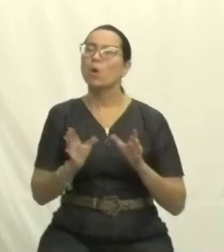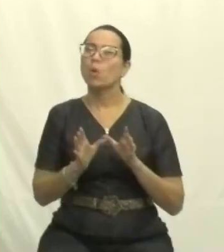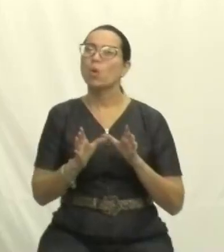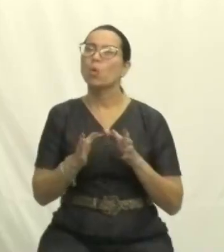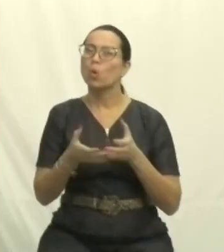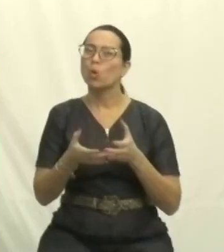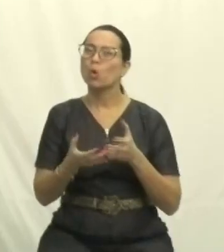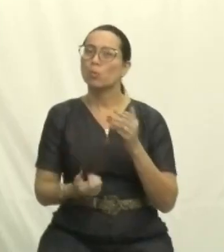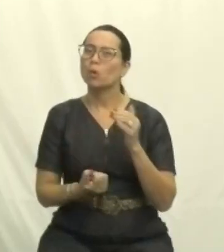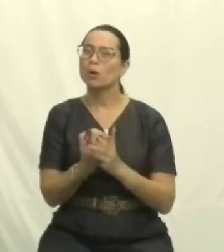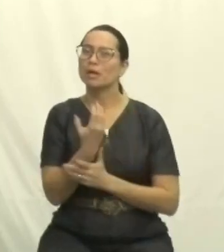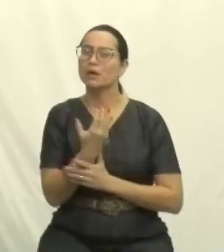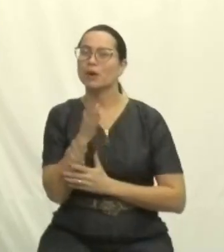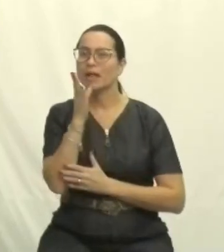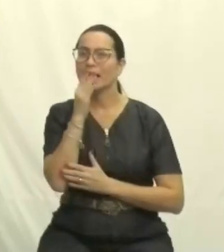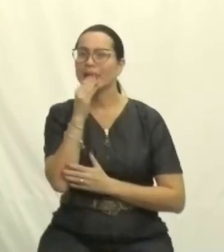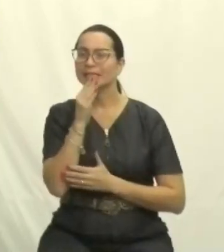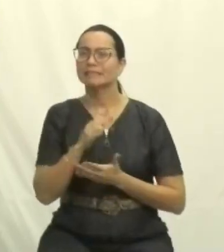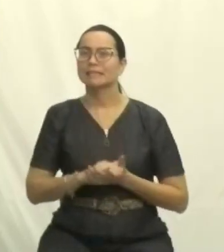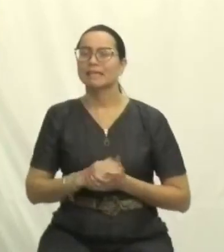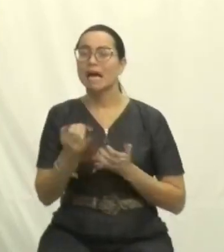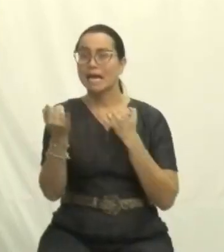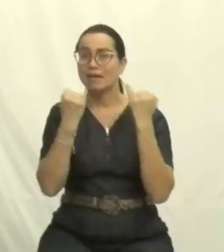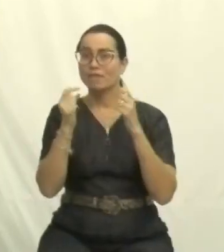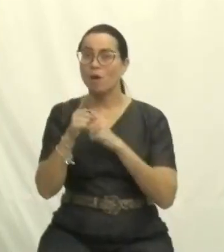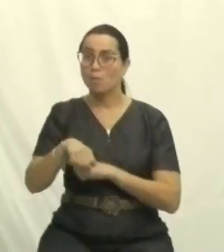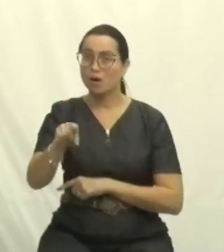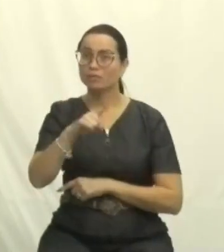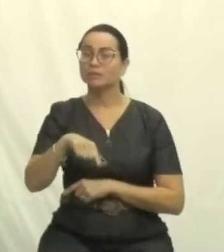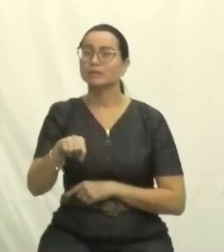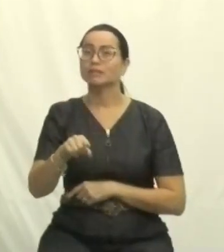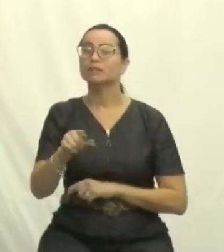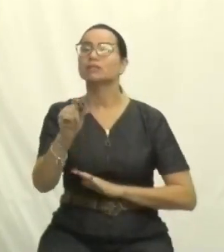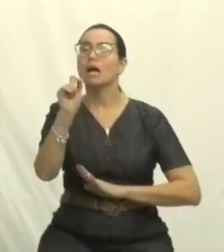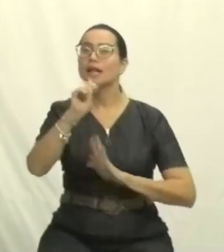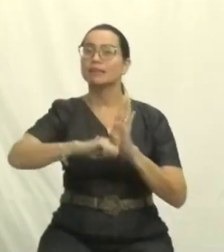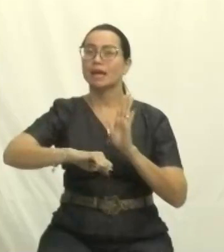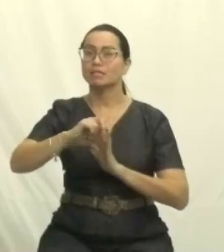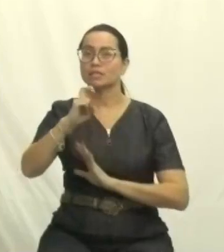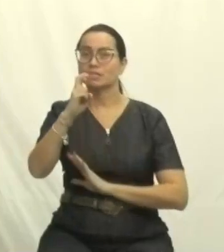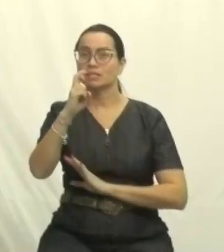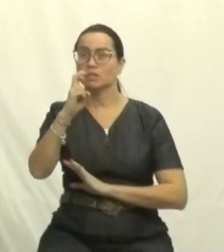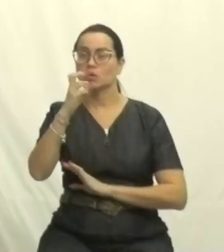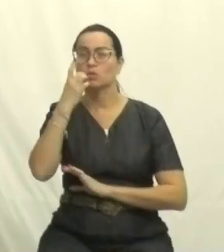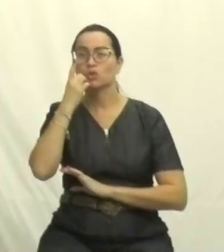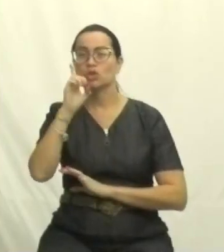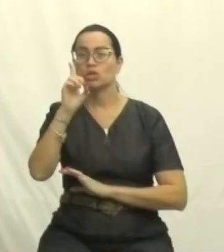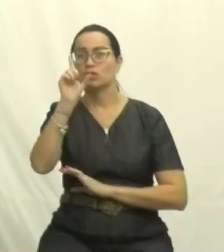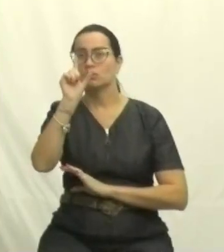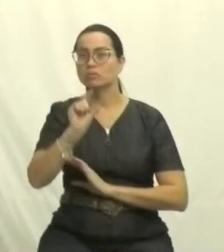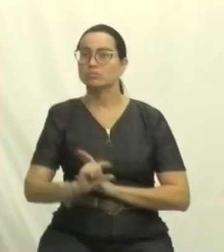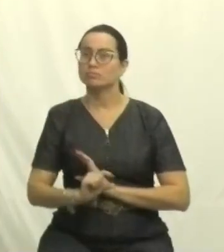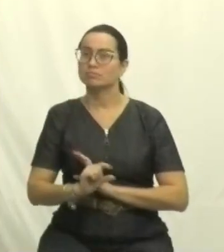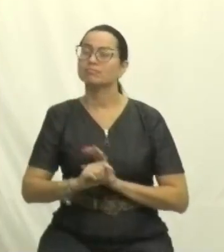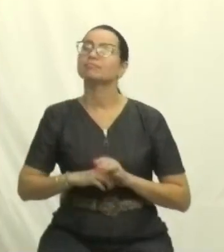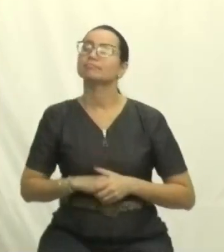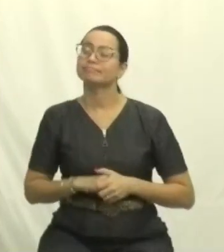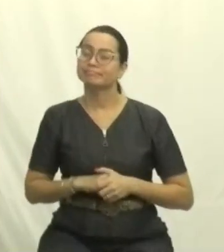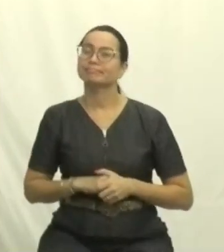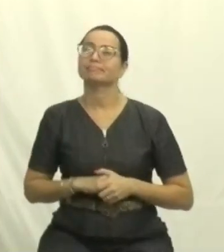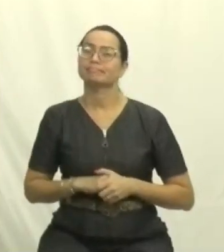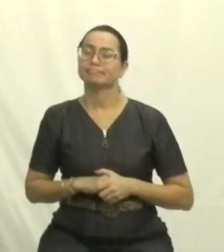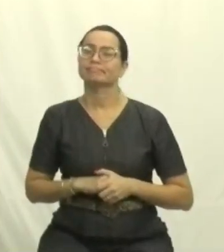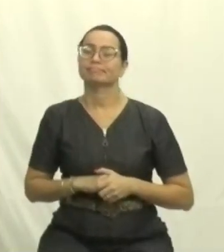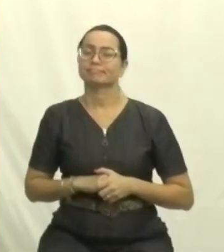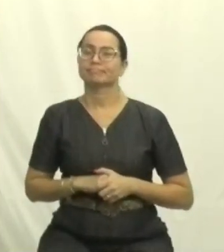Casan, eu informo a todos os criciumenses que terão um desconto de 5 dias na tarifa,